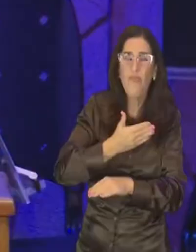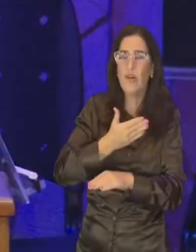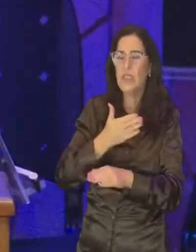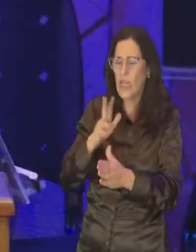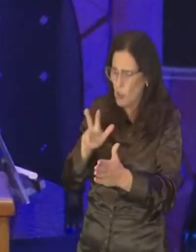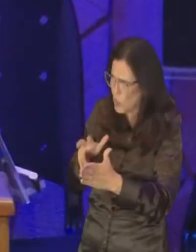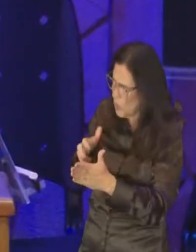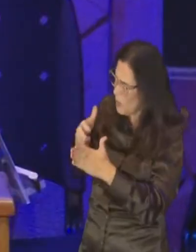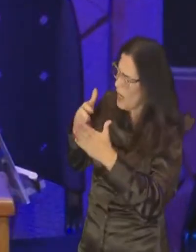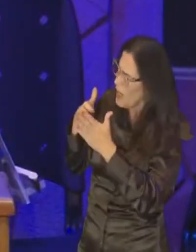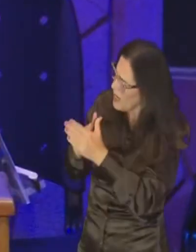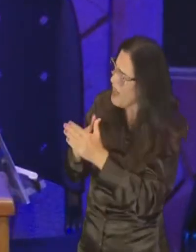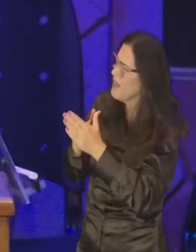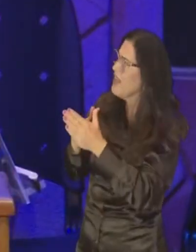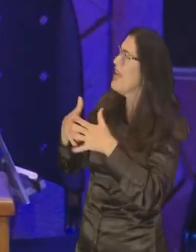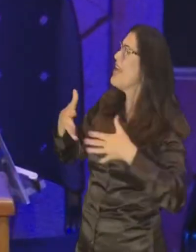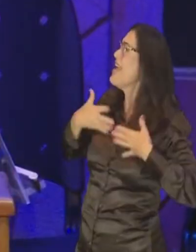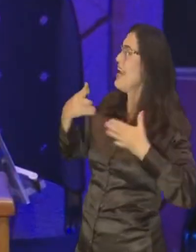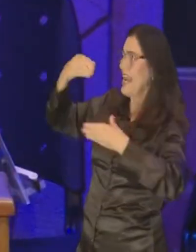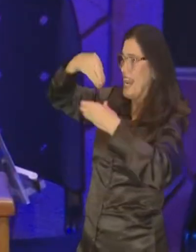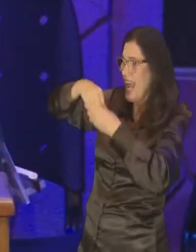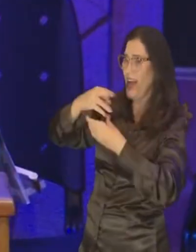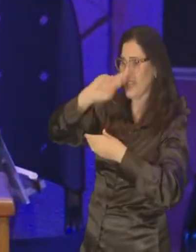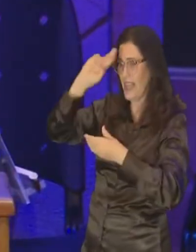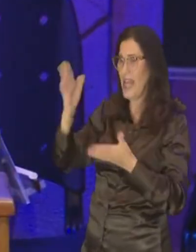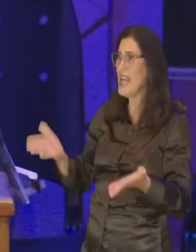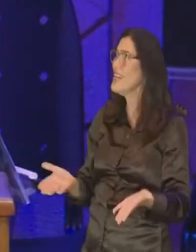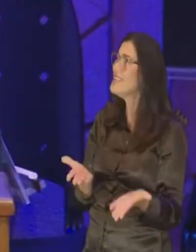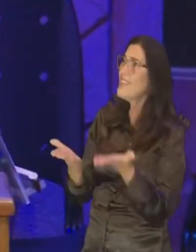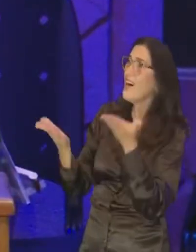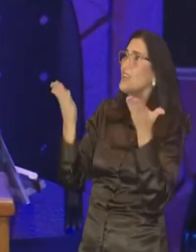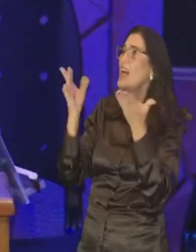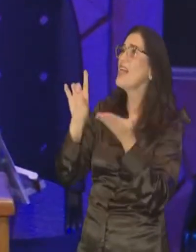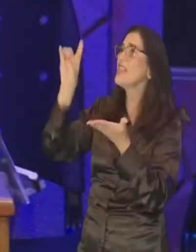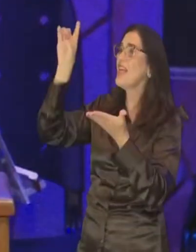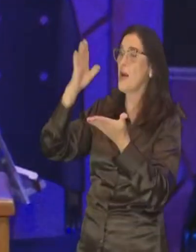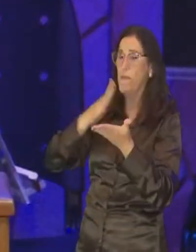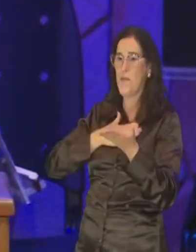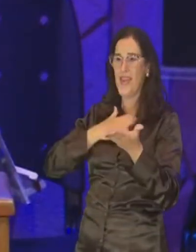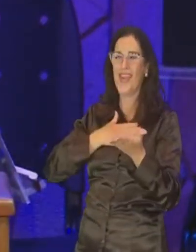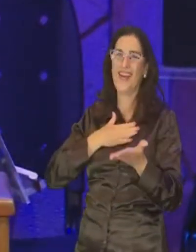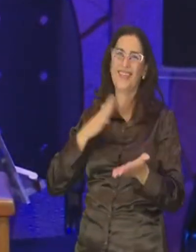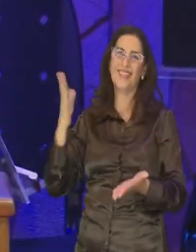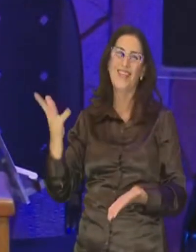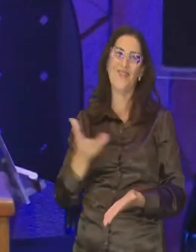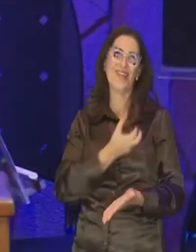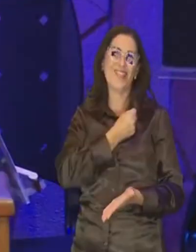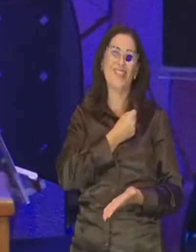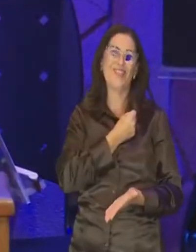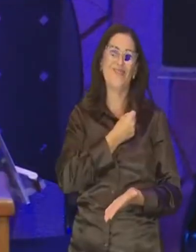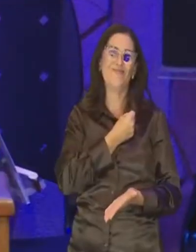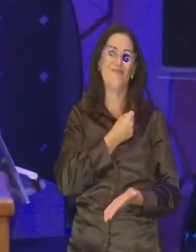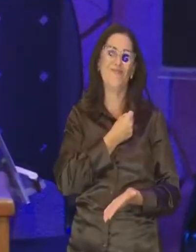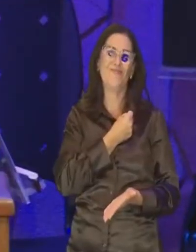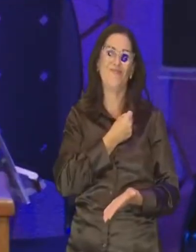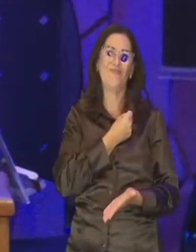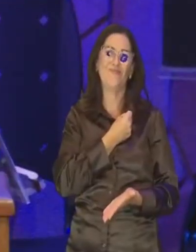os meus joelhos e me alegrar no Senhor e exaltar o Deus da minha salvação.